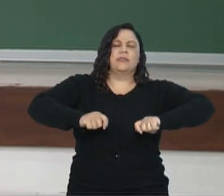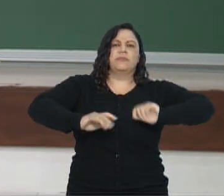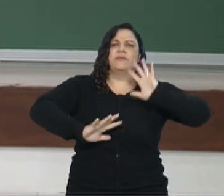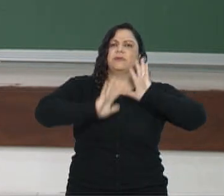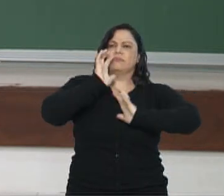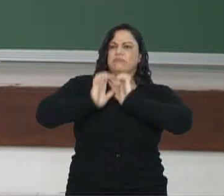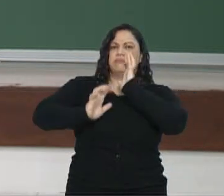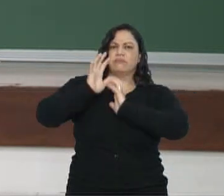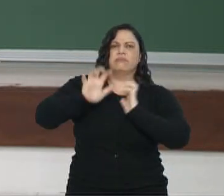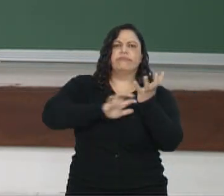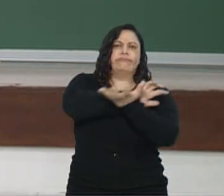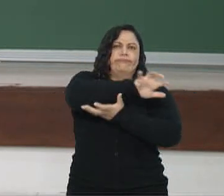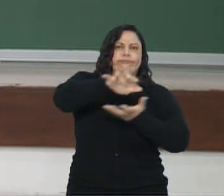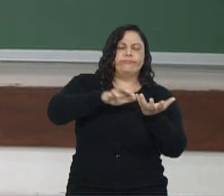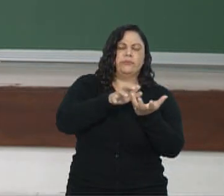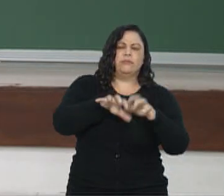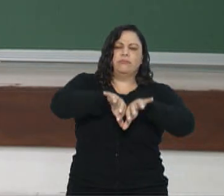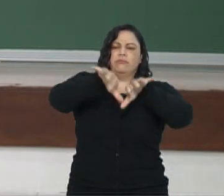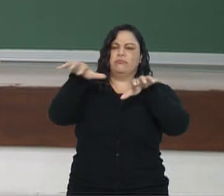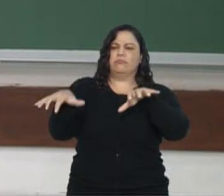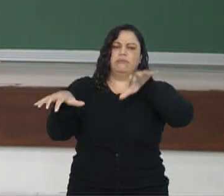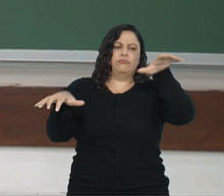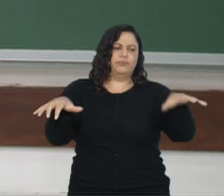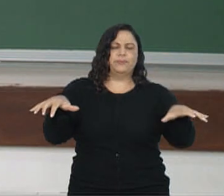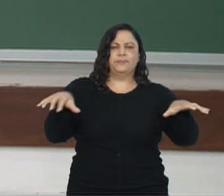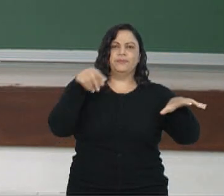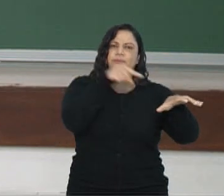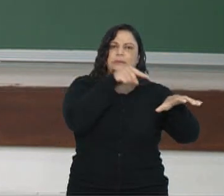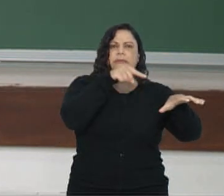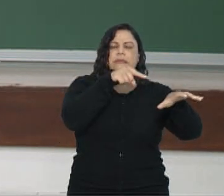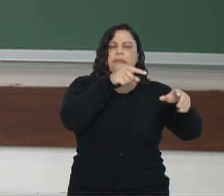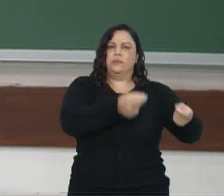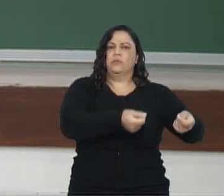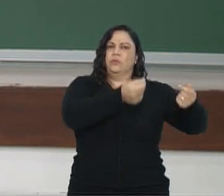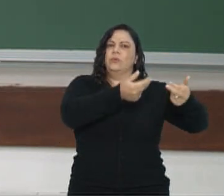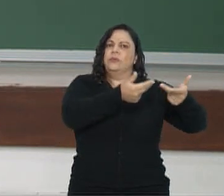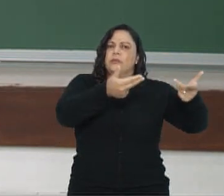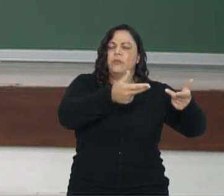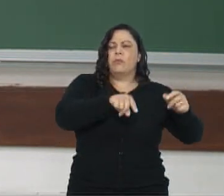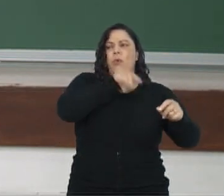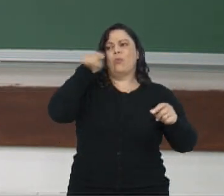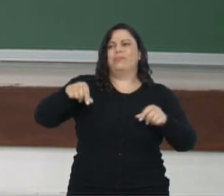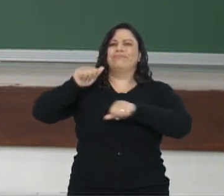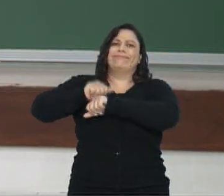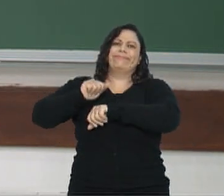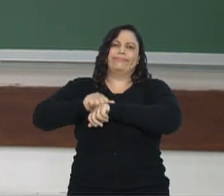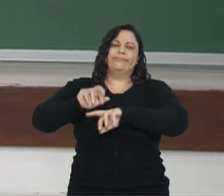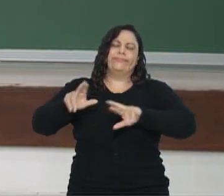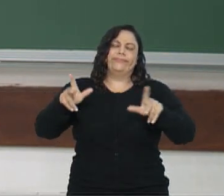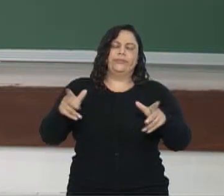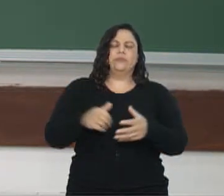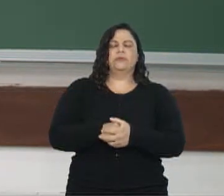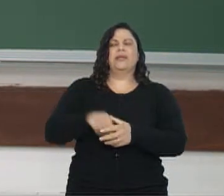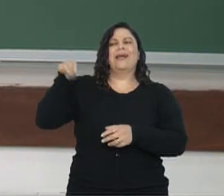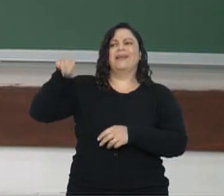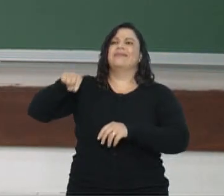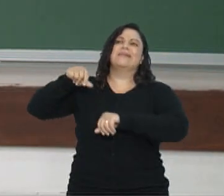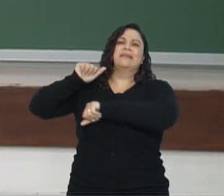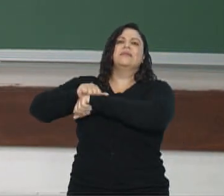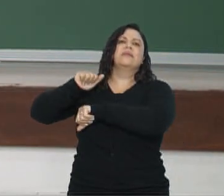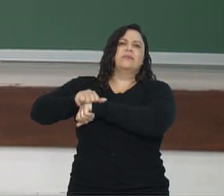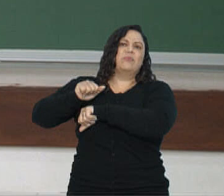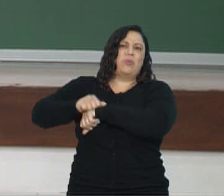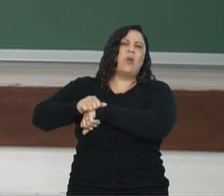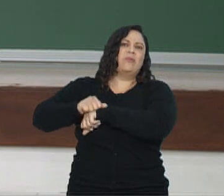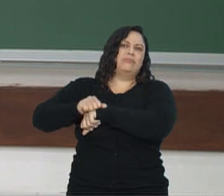classe com benefícios e uma sem benefícios. Elas vão brigar. Só que para a classe que não tem benefícios, eles têm uma